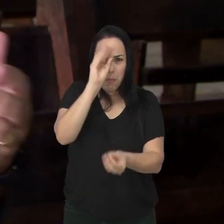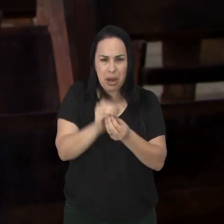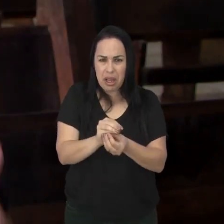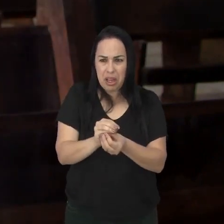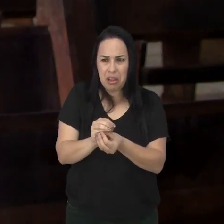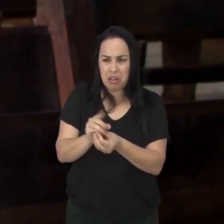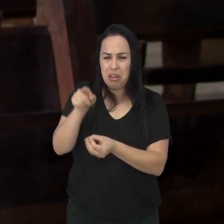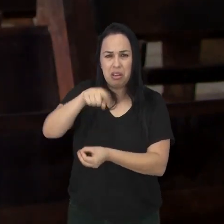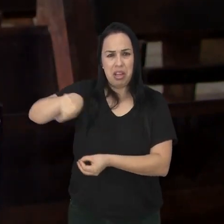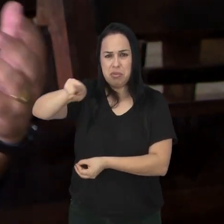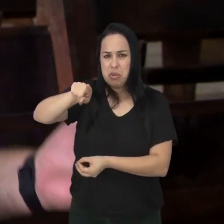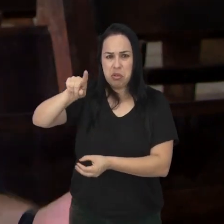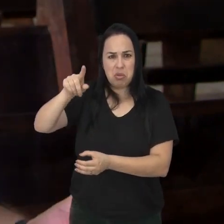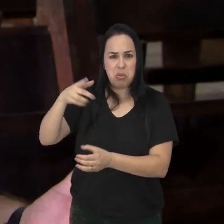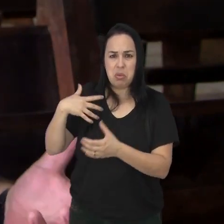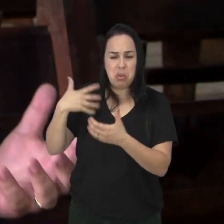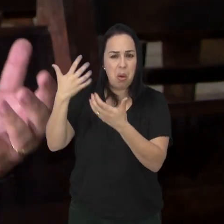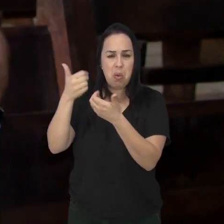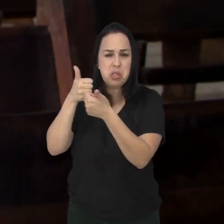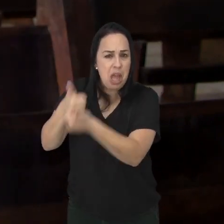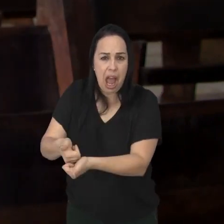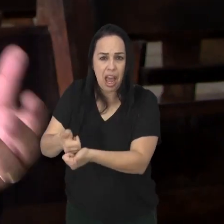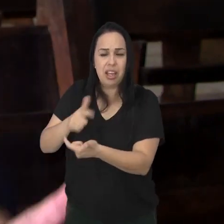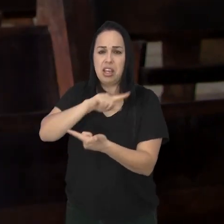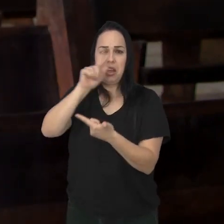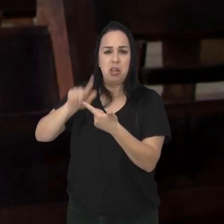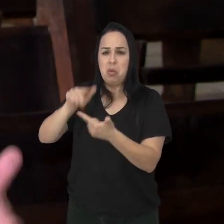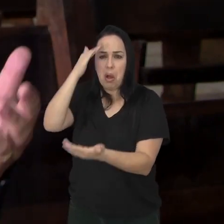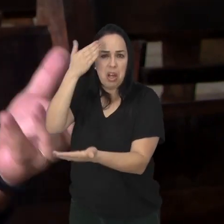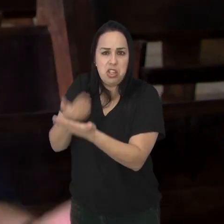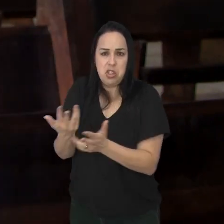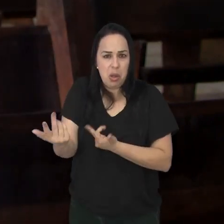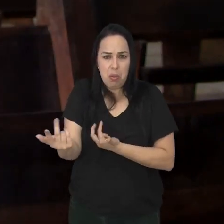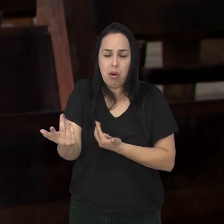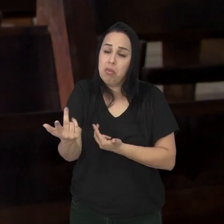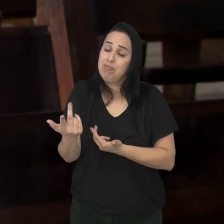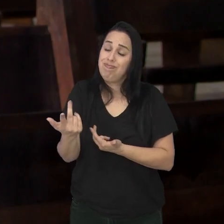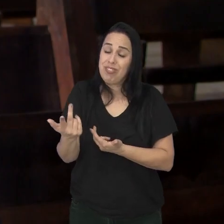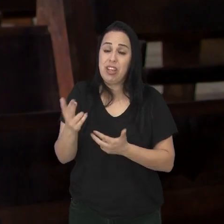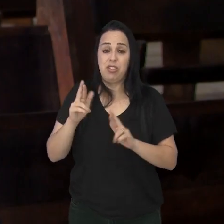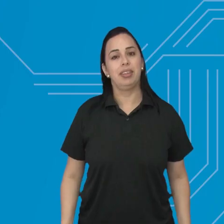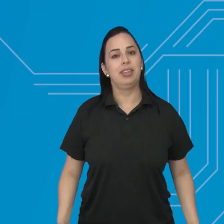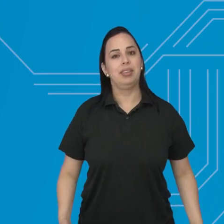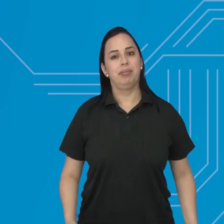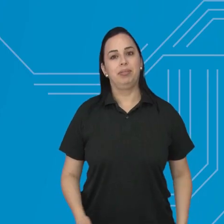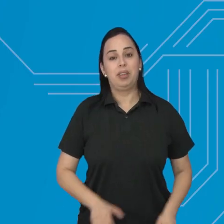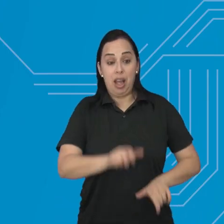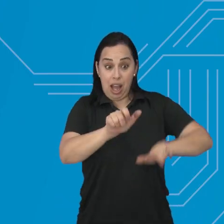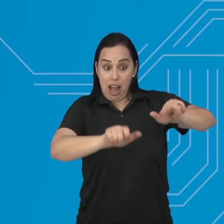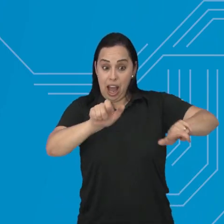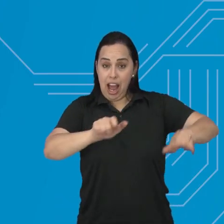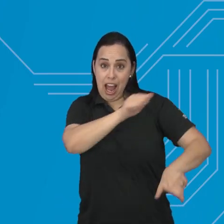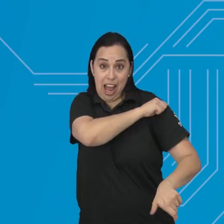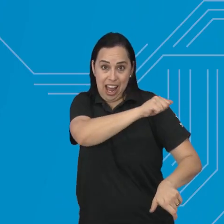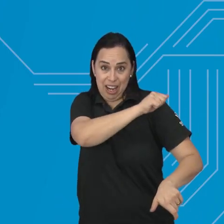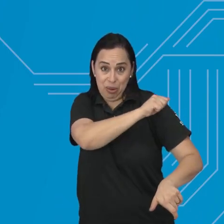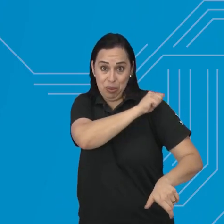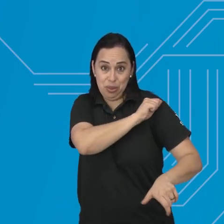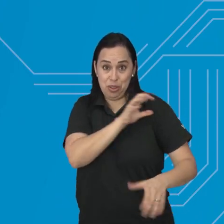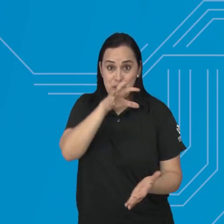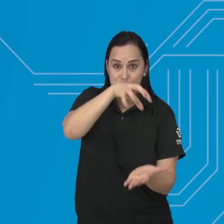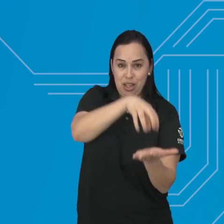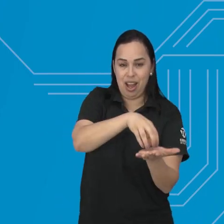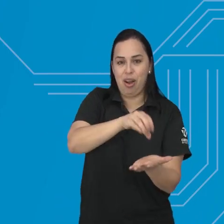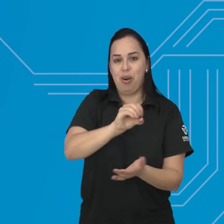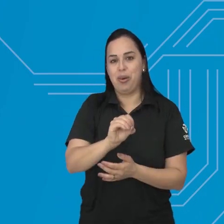que nem todo mundo segue o que você prega ou acredita no que você acredita é outra. E alunos de uma ONG aqui de São José